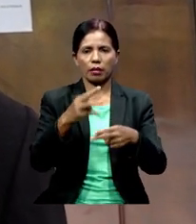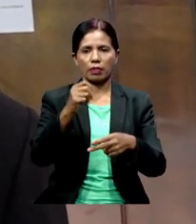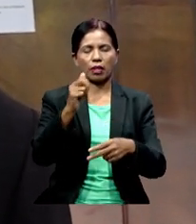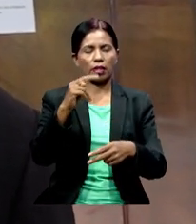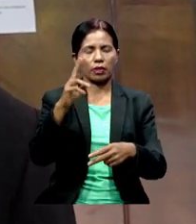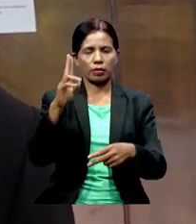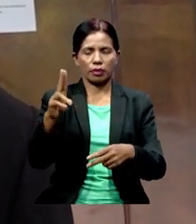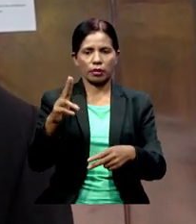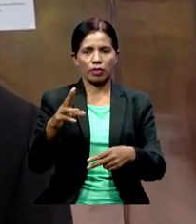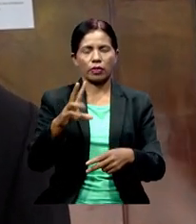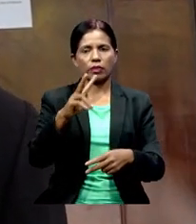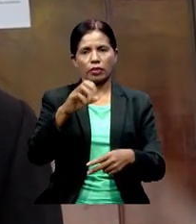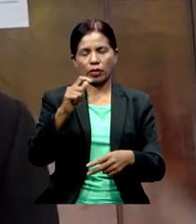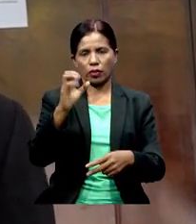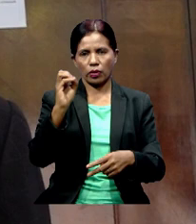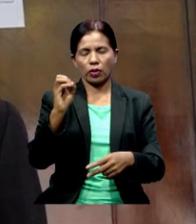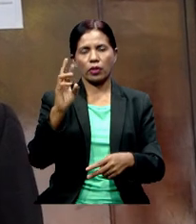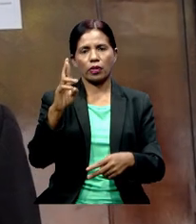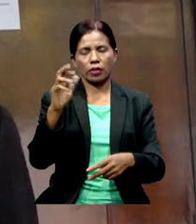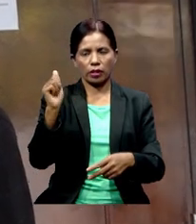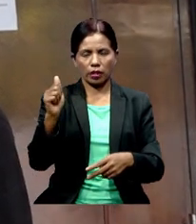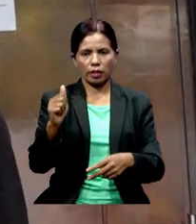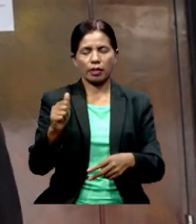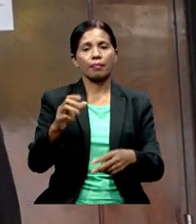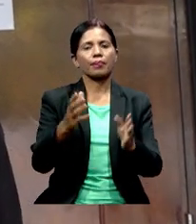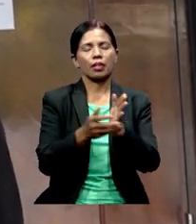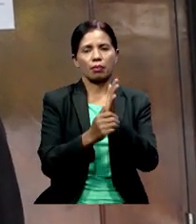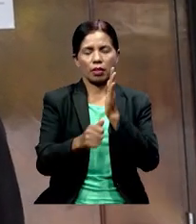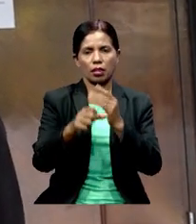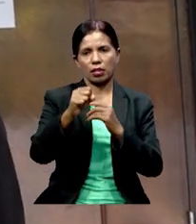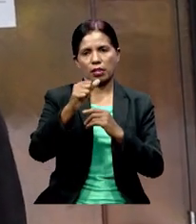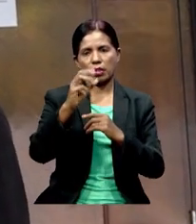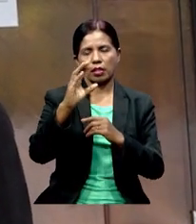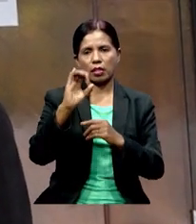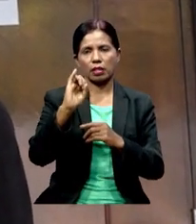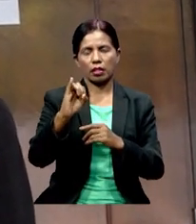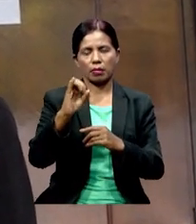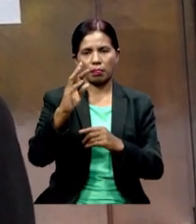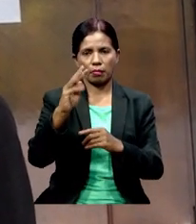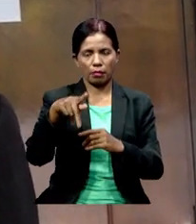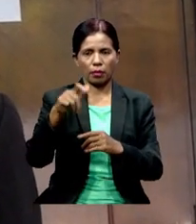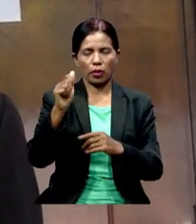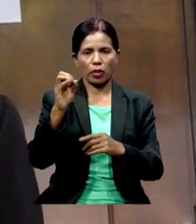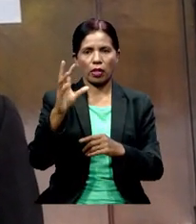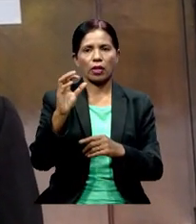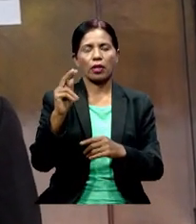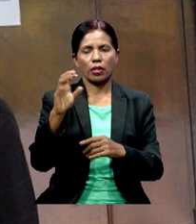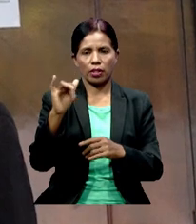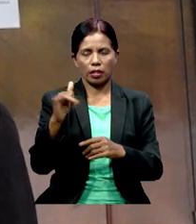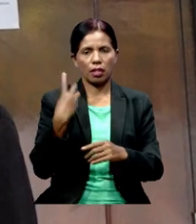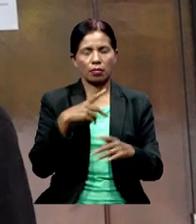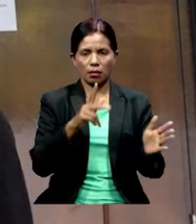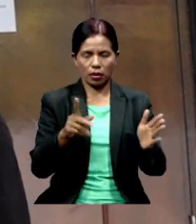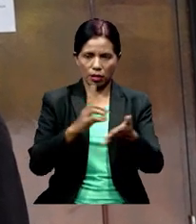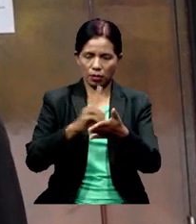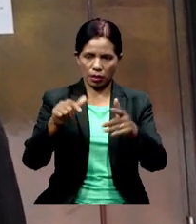mina simponi a i agora ikus liu agora dau a mi ia plano a semana ida ne luni si haruka